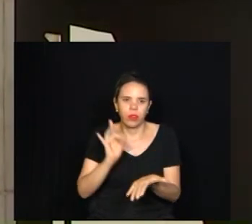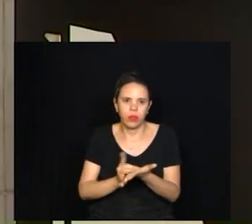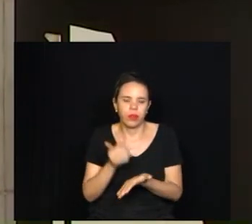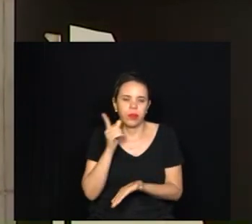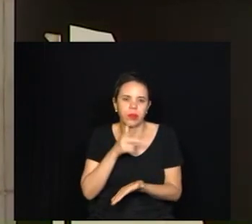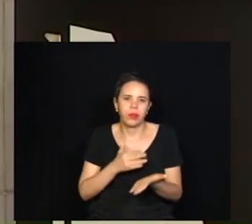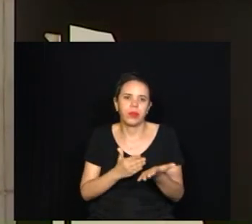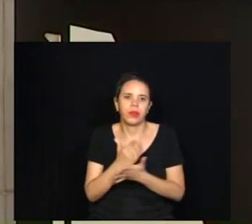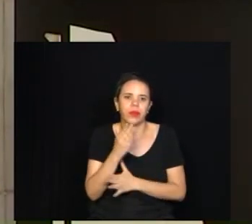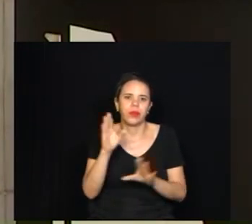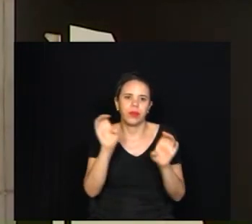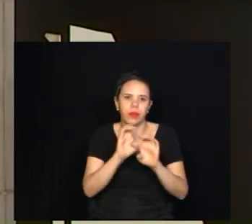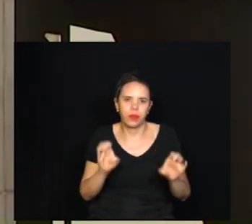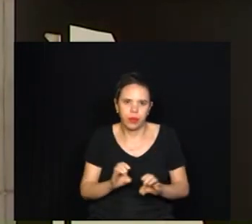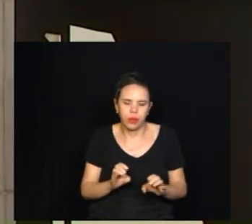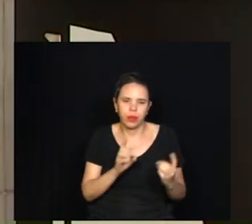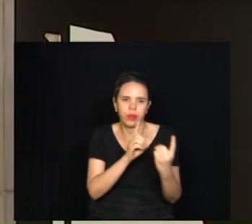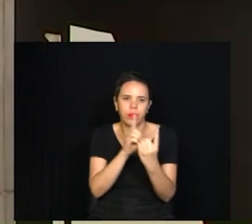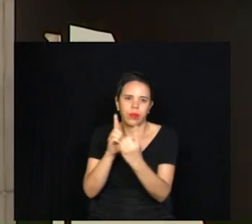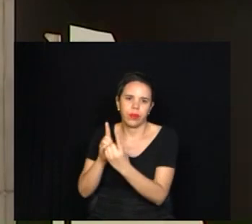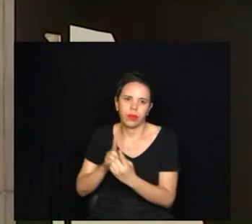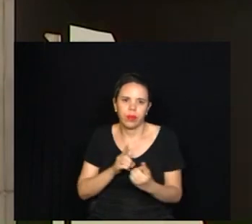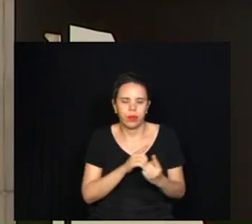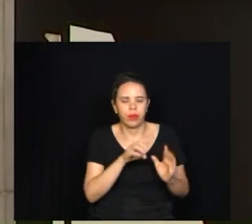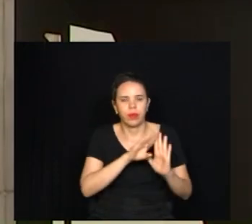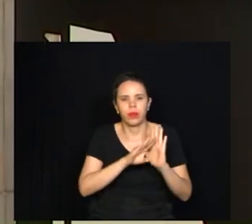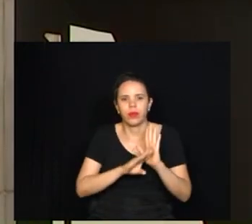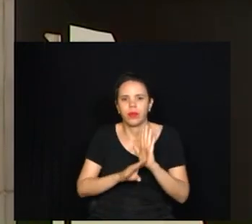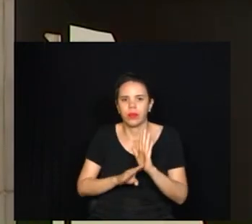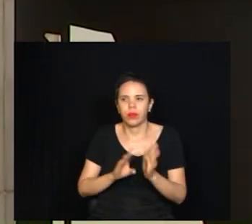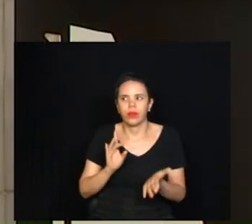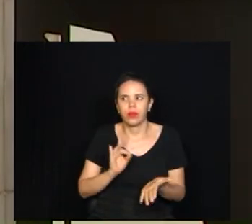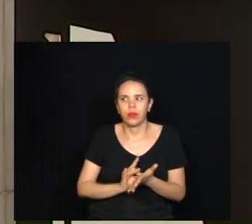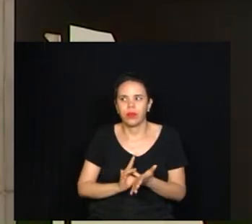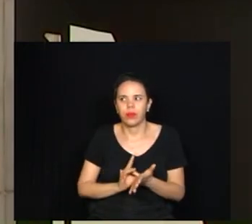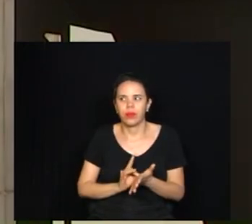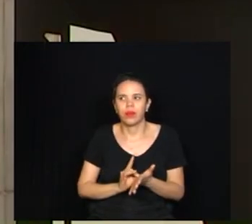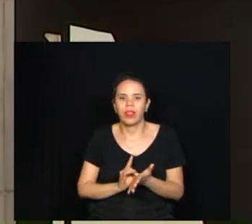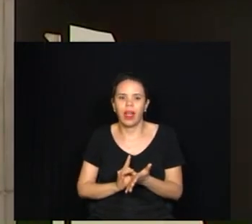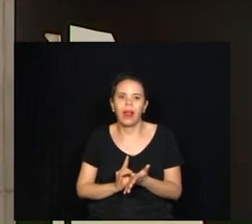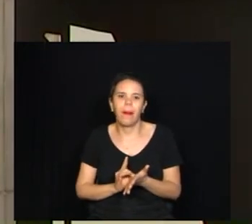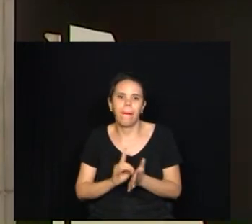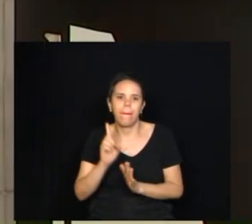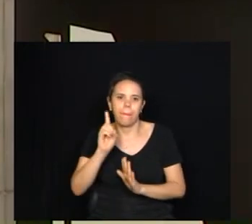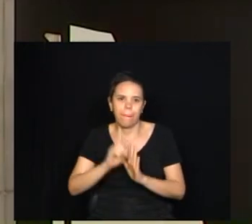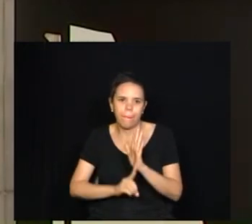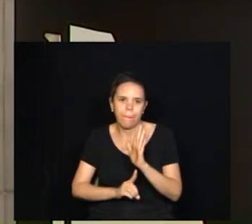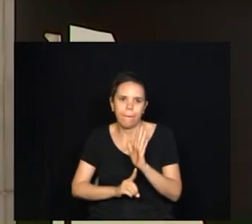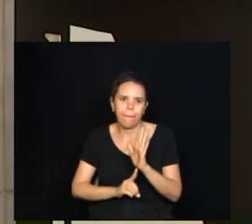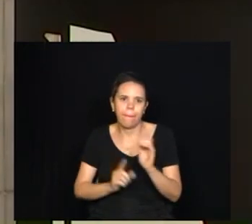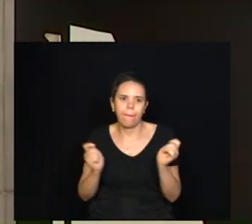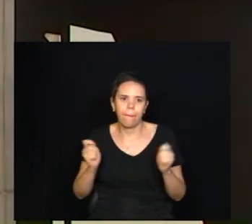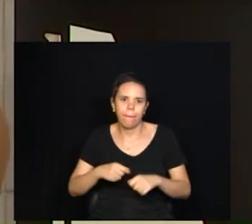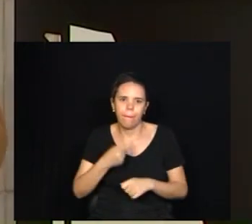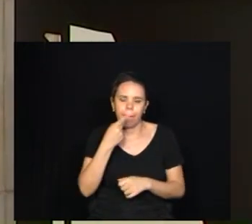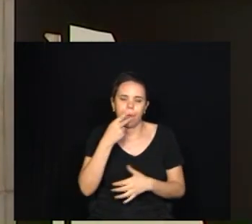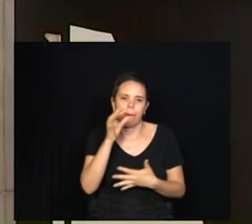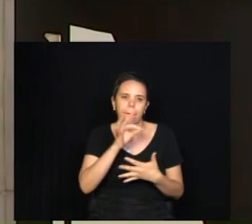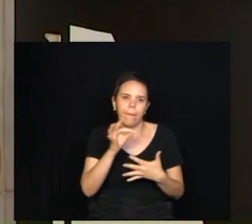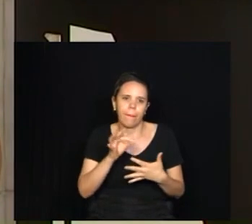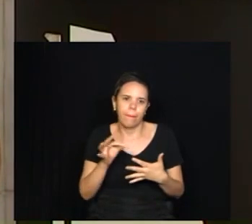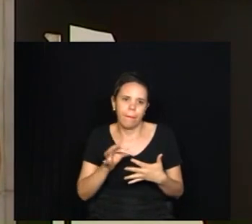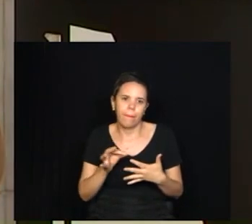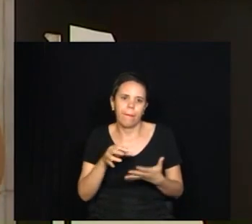efetivados, estruturação de serviços e programas que de fato garantam que esses direitos tenham acesso. E aí eu posso citar para você